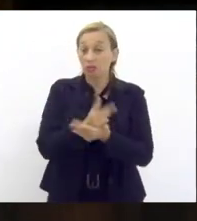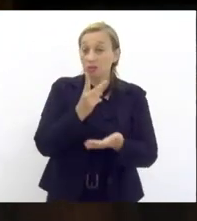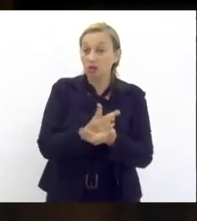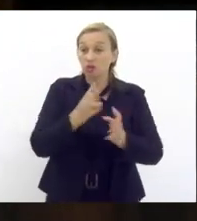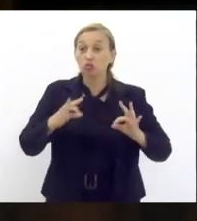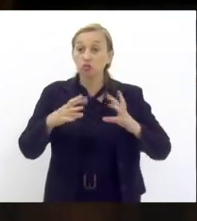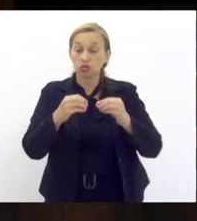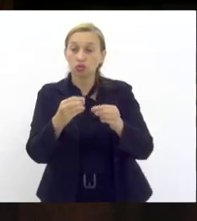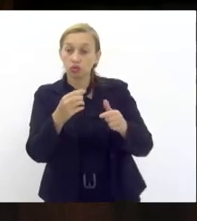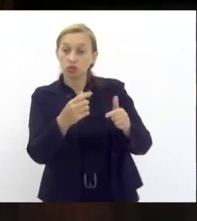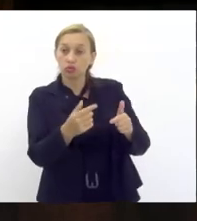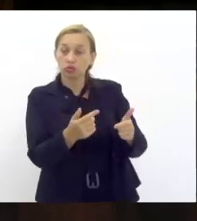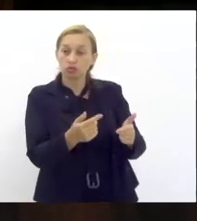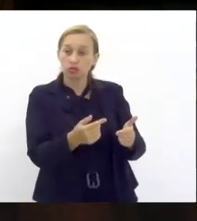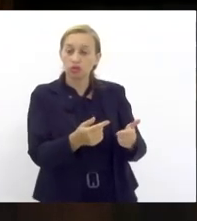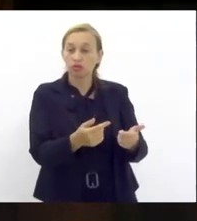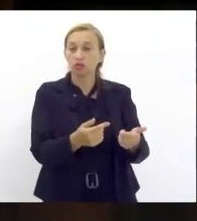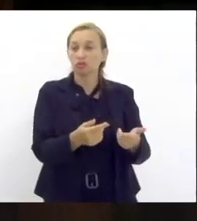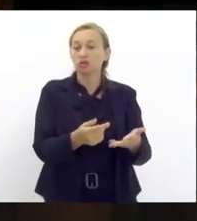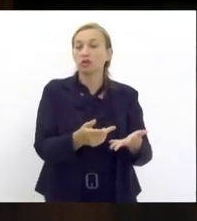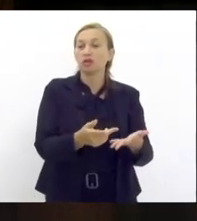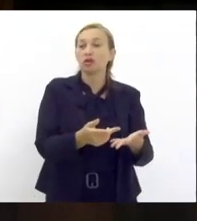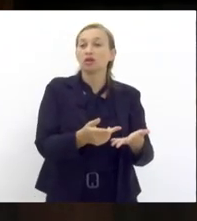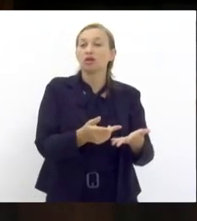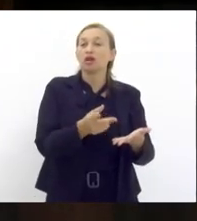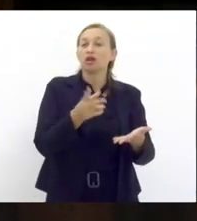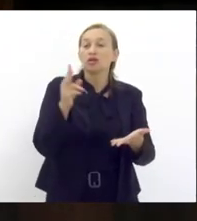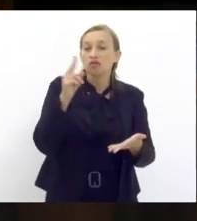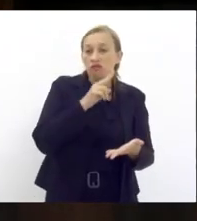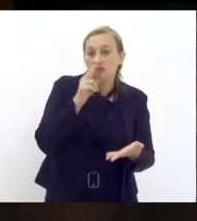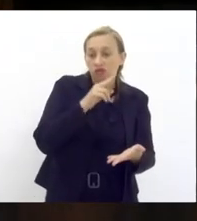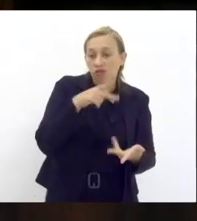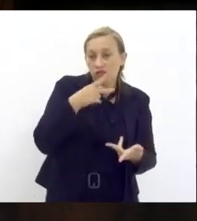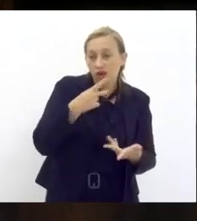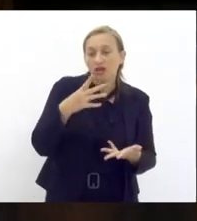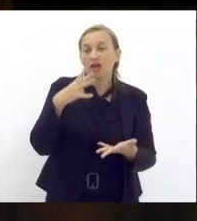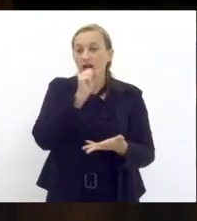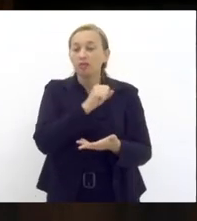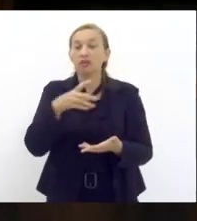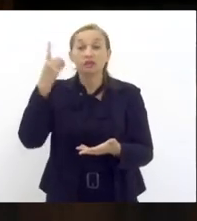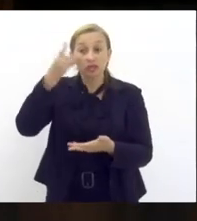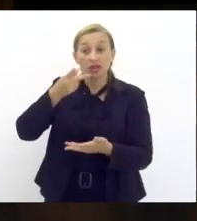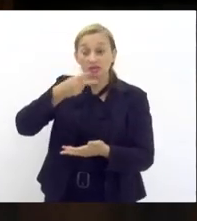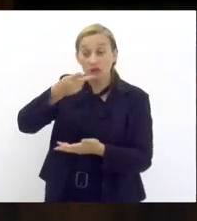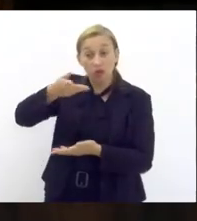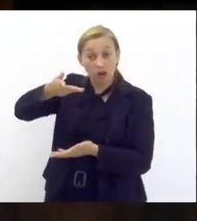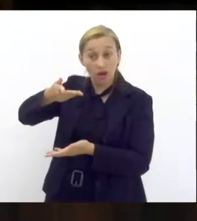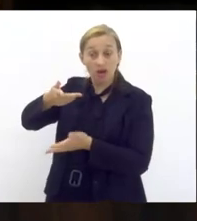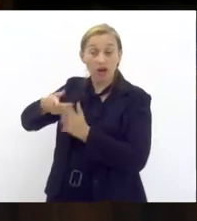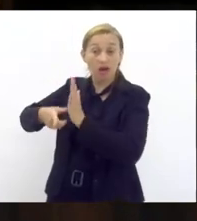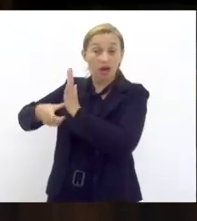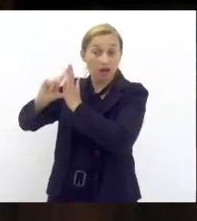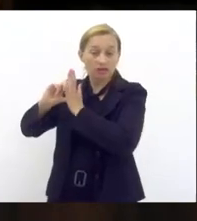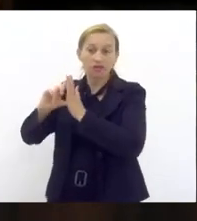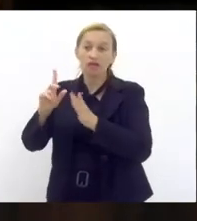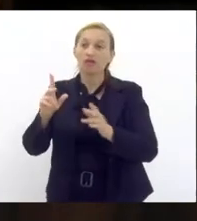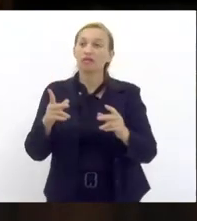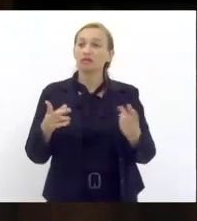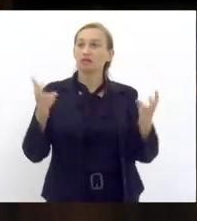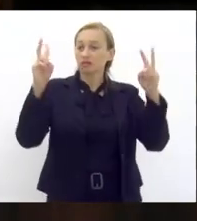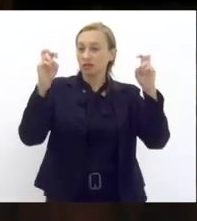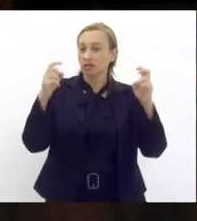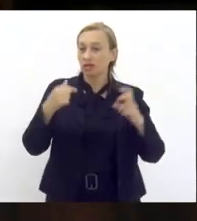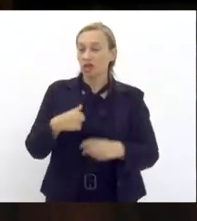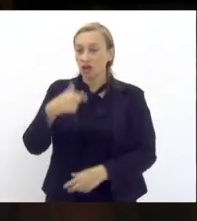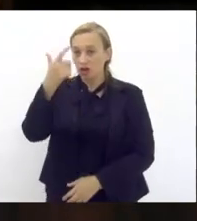E aqui, comentando muito rápido, ao deputado que me antecedeu, que citou o fato de eu